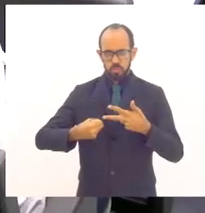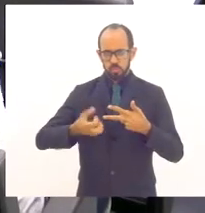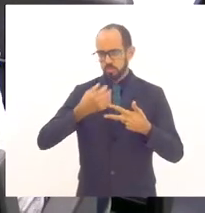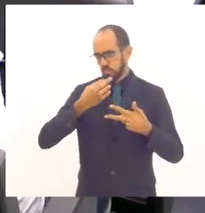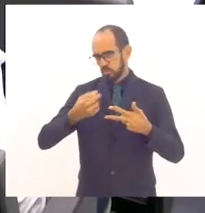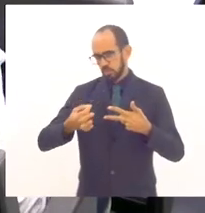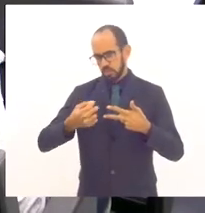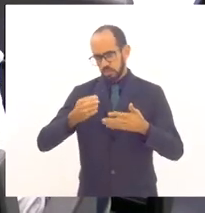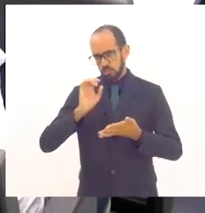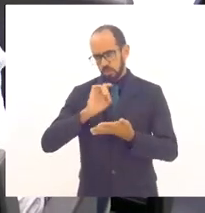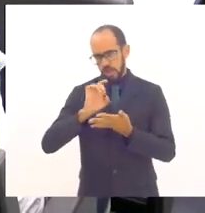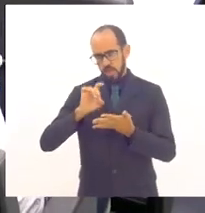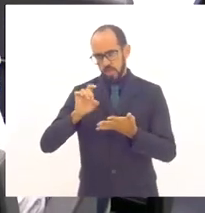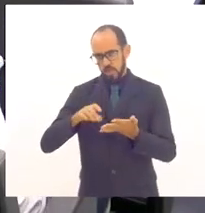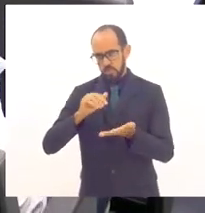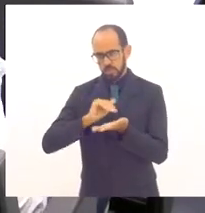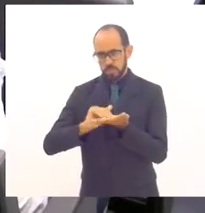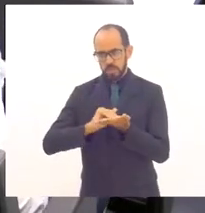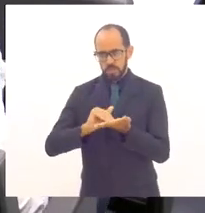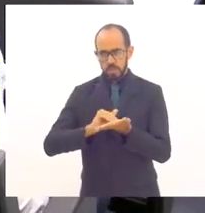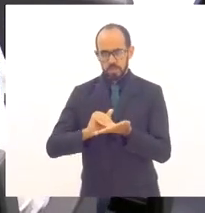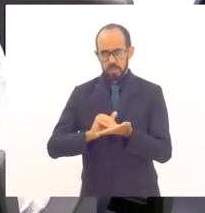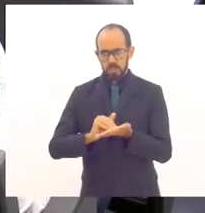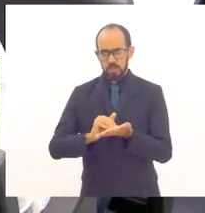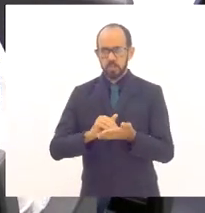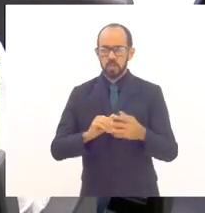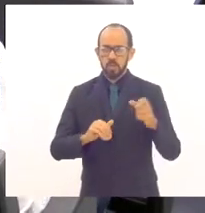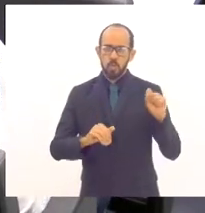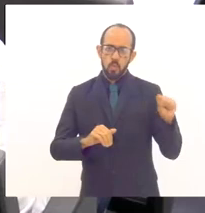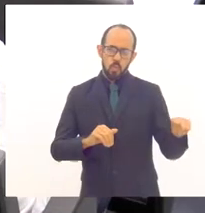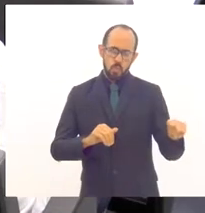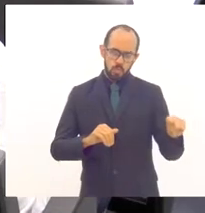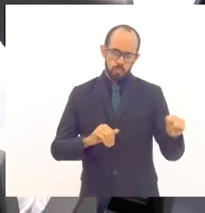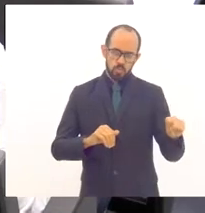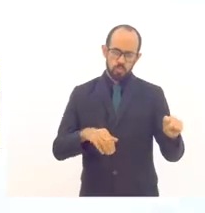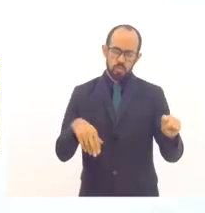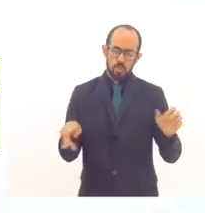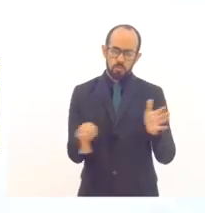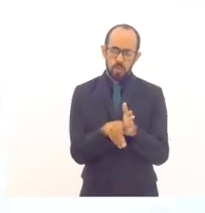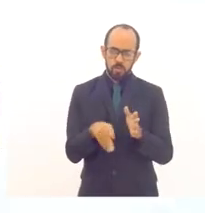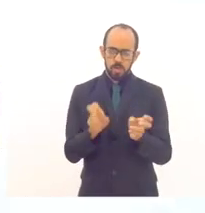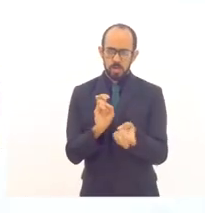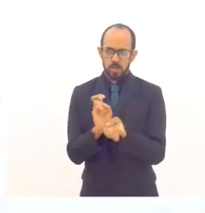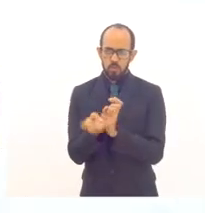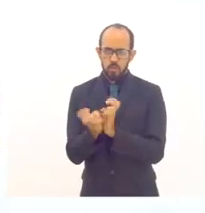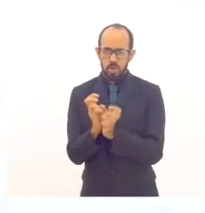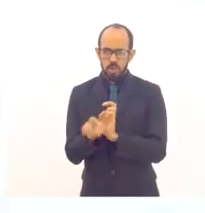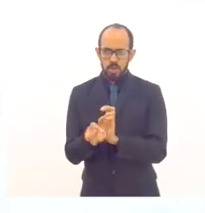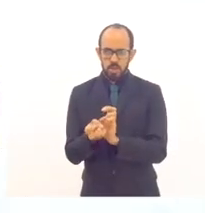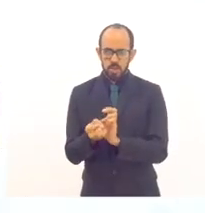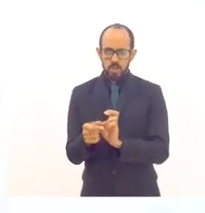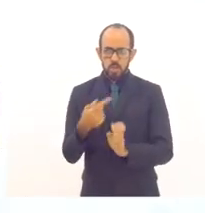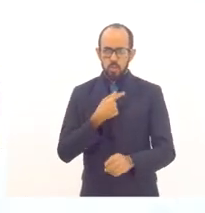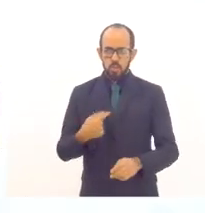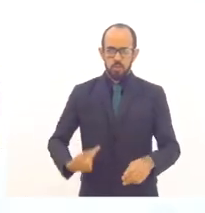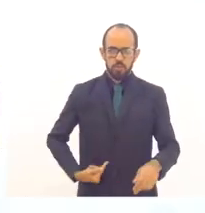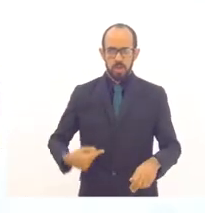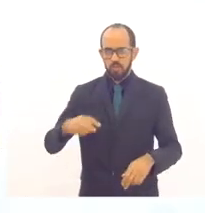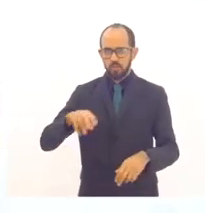indicado por cada secretaria envolvida, e 8 membros da capoeira, então o governo vai